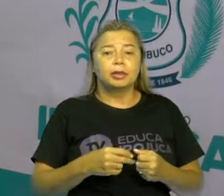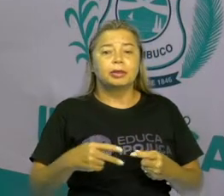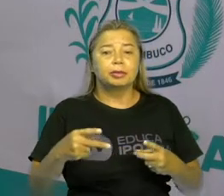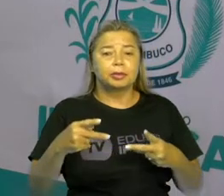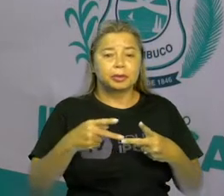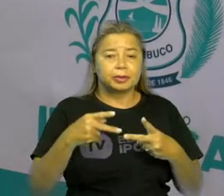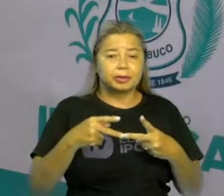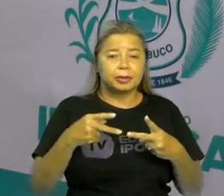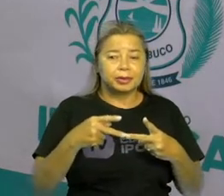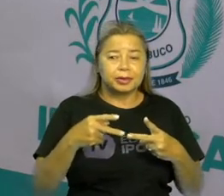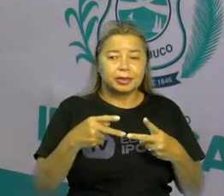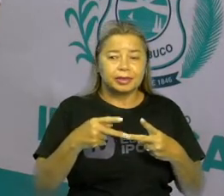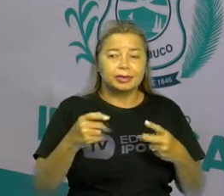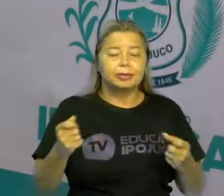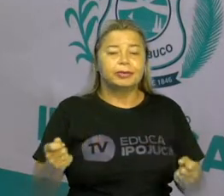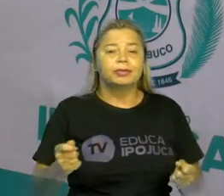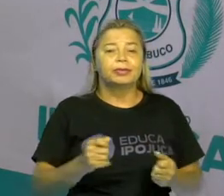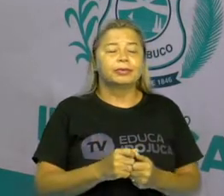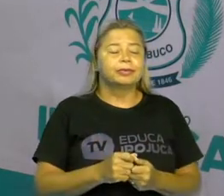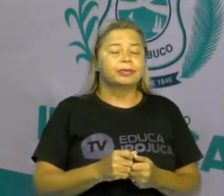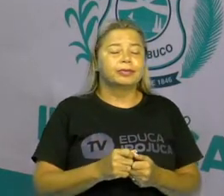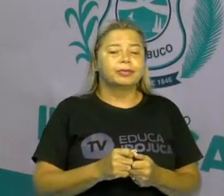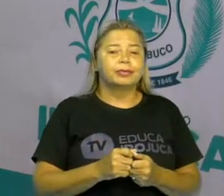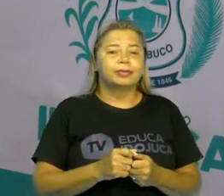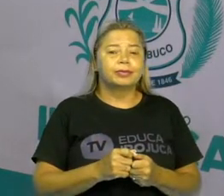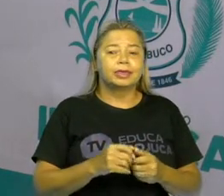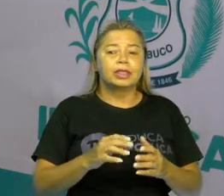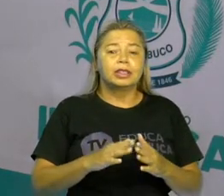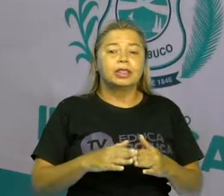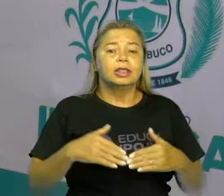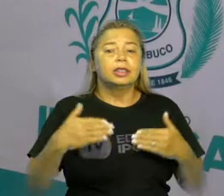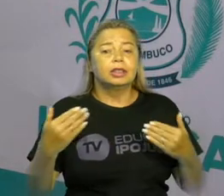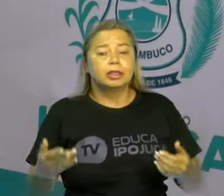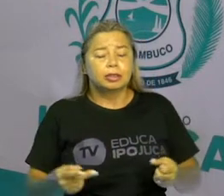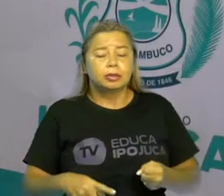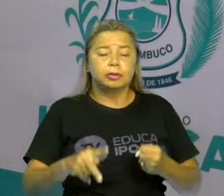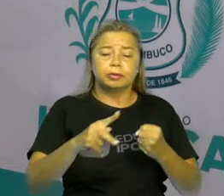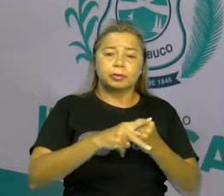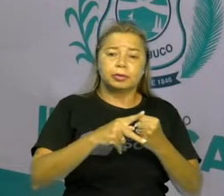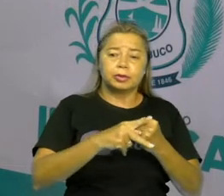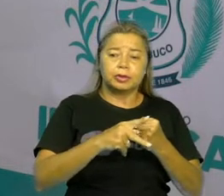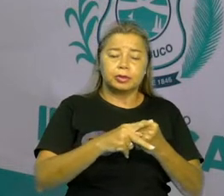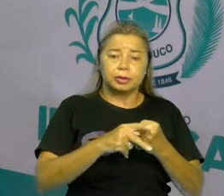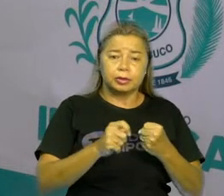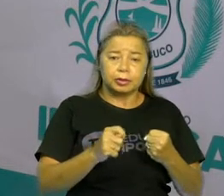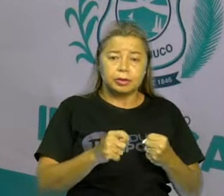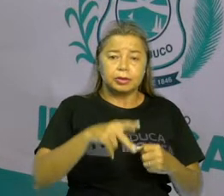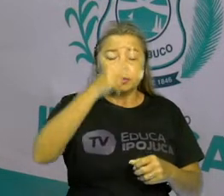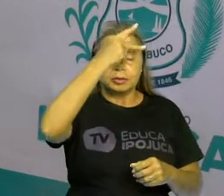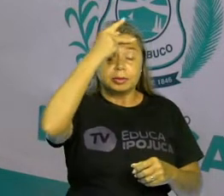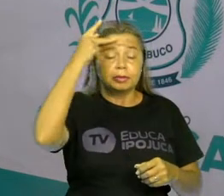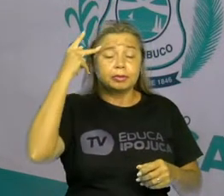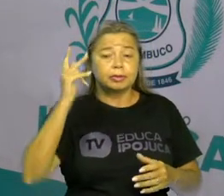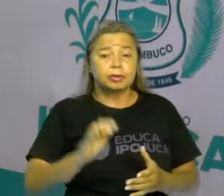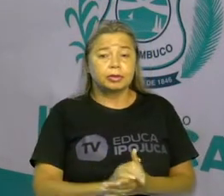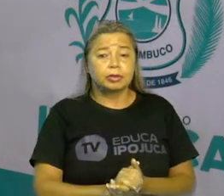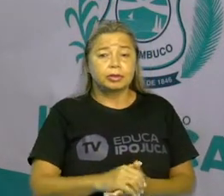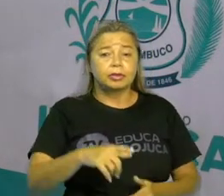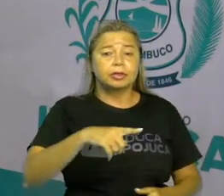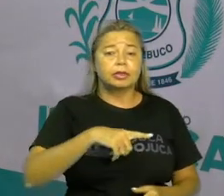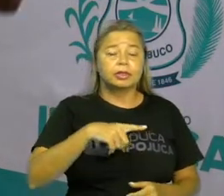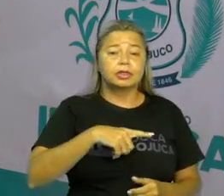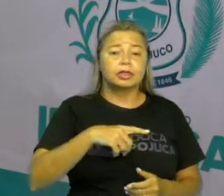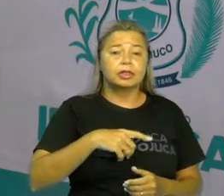minha dica, tá bom? Então, para cada pronome pessoal, né, que são os subject pronouns, nós temos